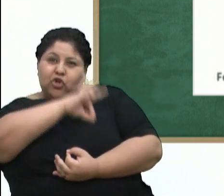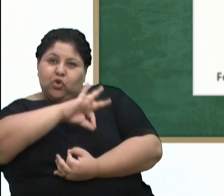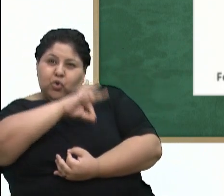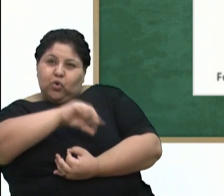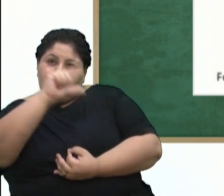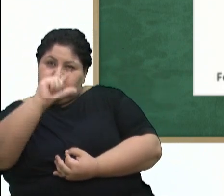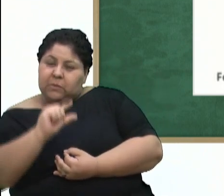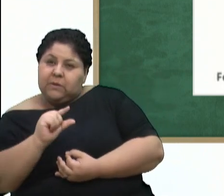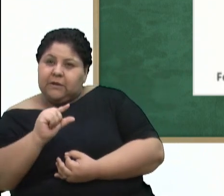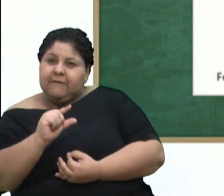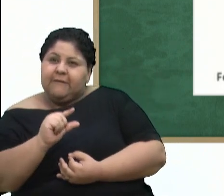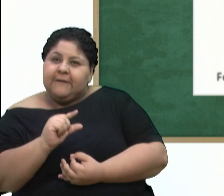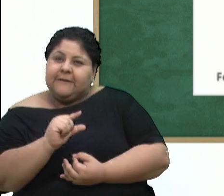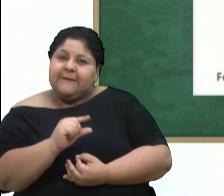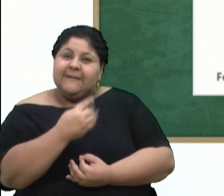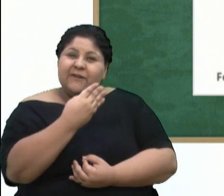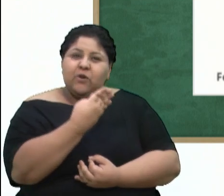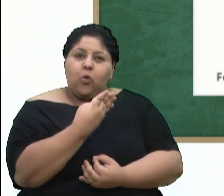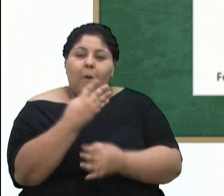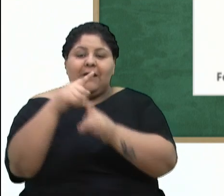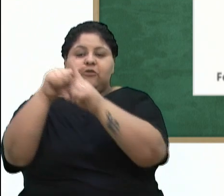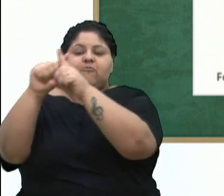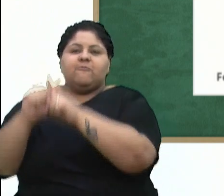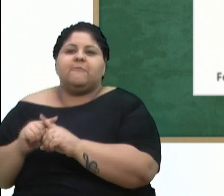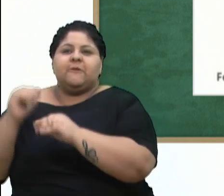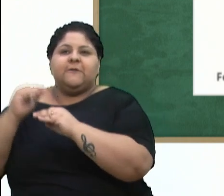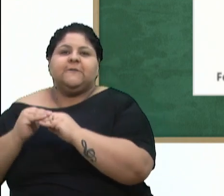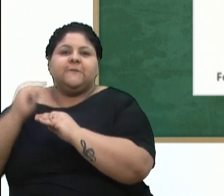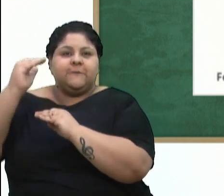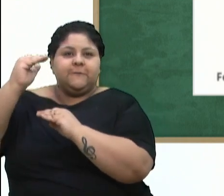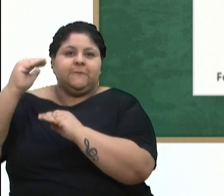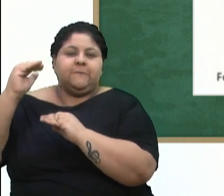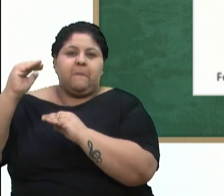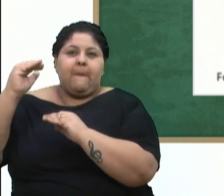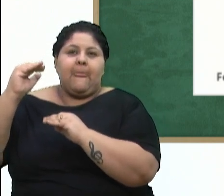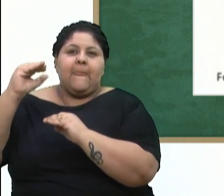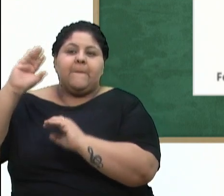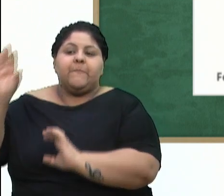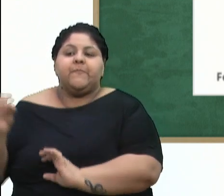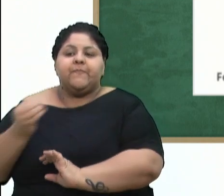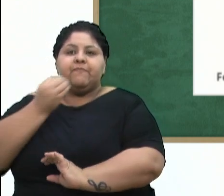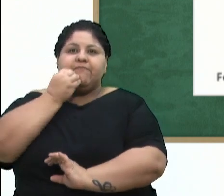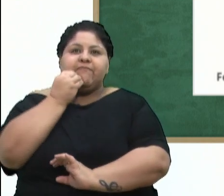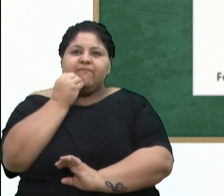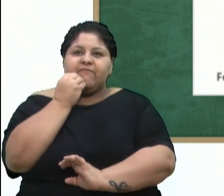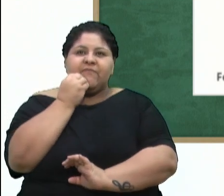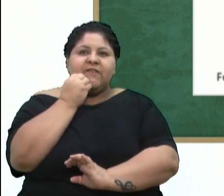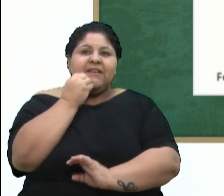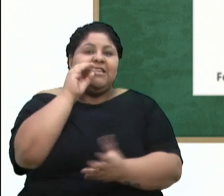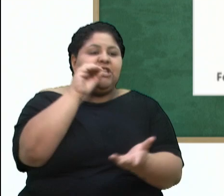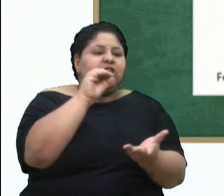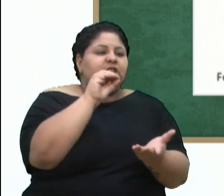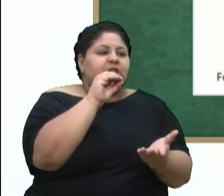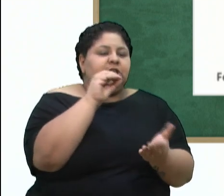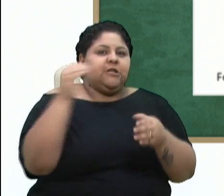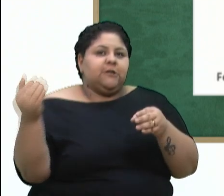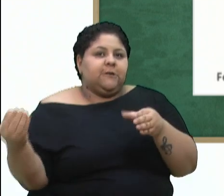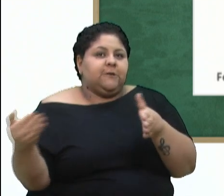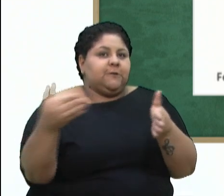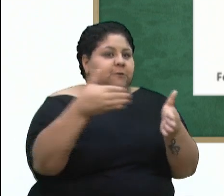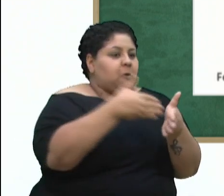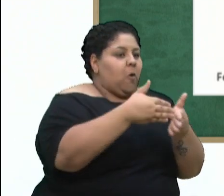têm 4 vezes maior possibilidade de não estar à escola ou de evadir